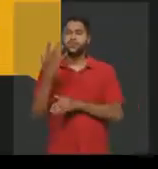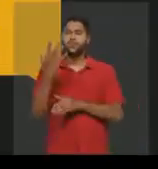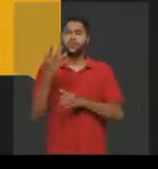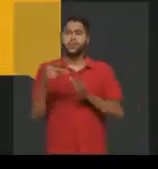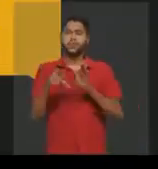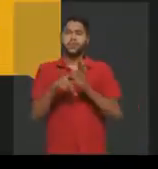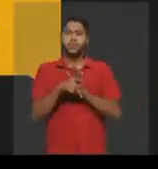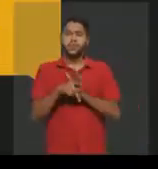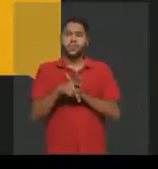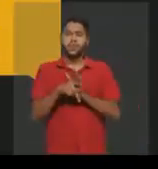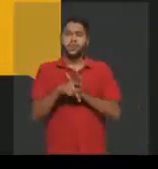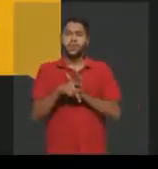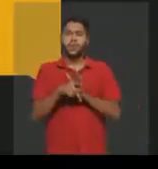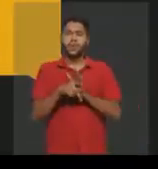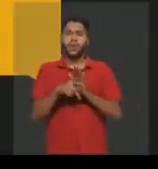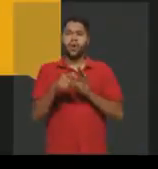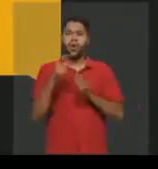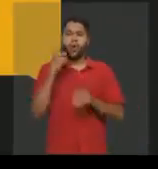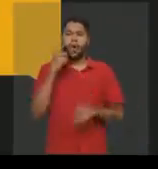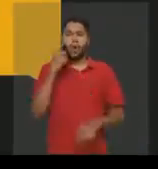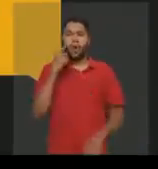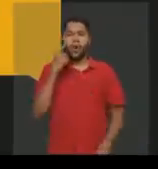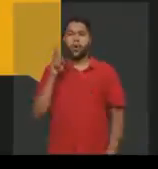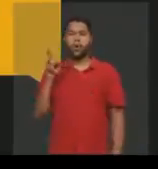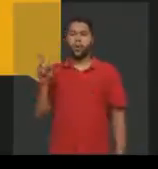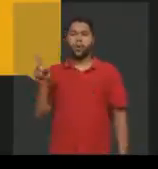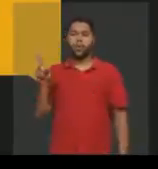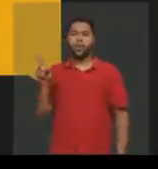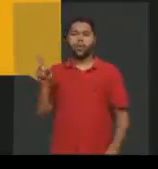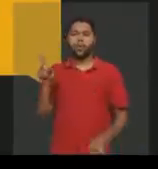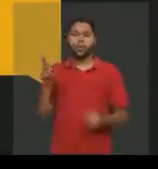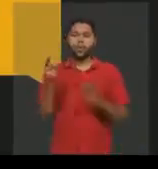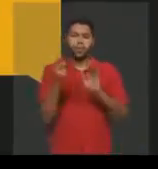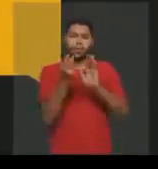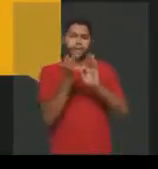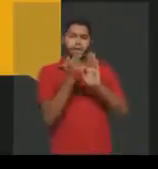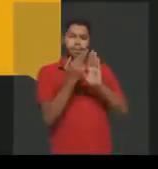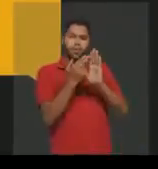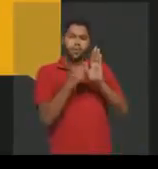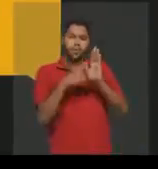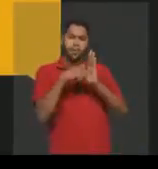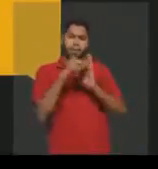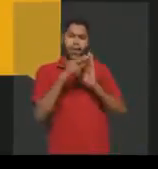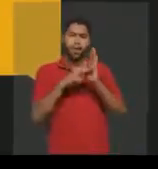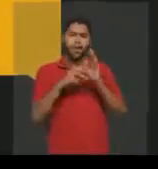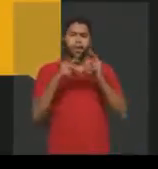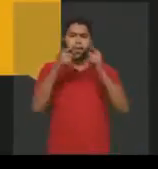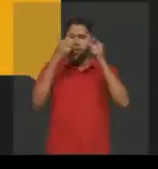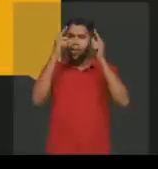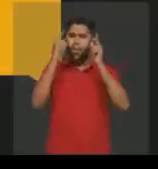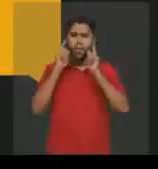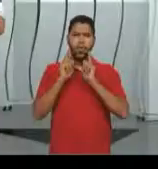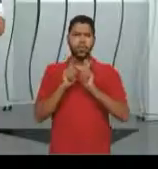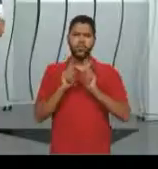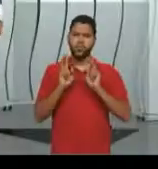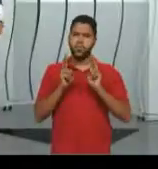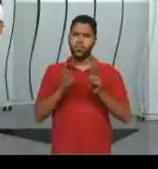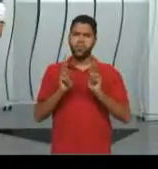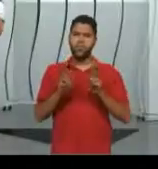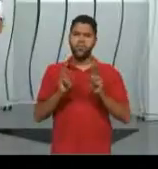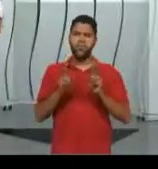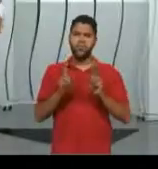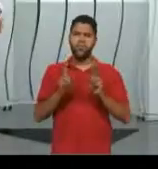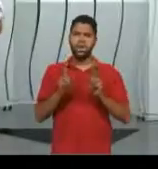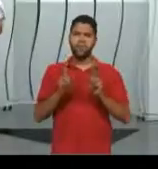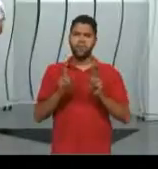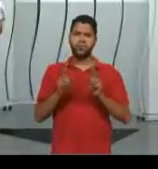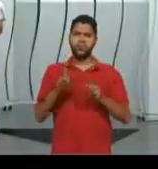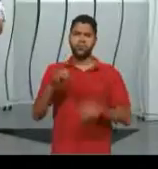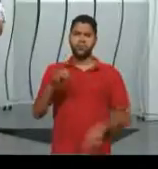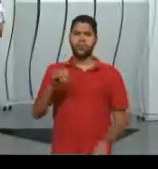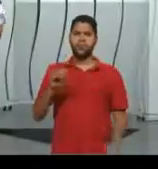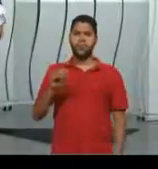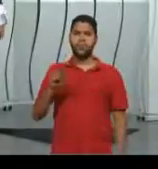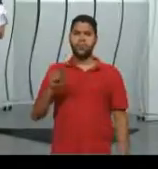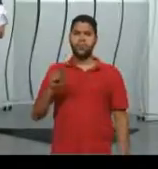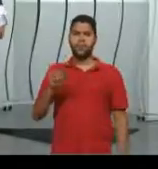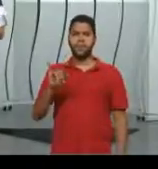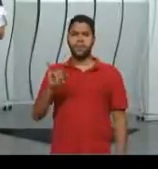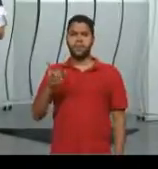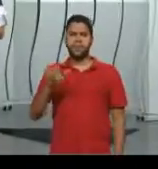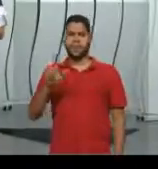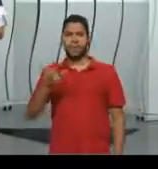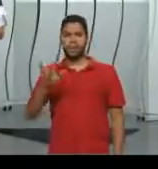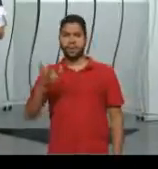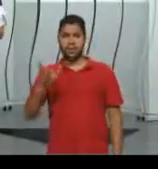arte dele. Observem que aqui ele fez uma pintura, o rosto é o mesmo em todos os quadros e ele vai trabalhar somente